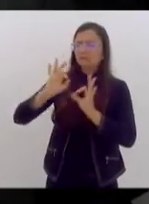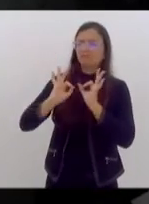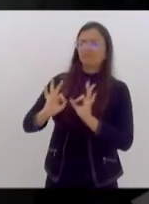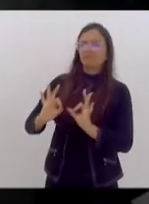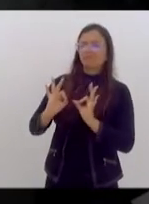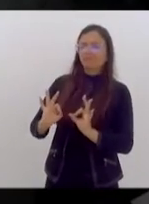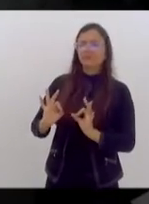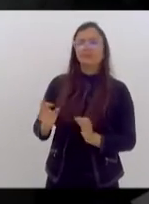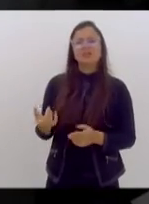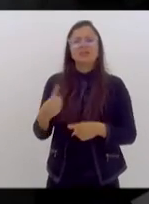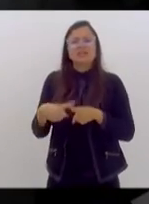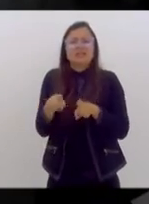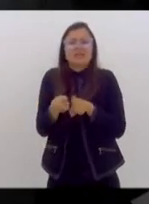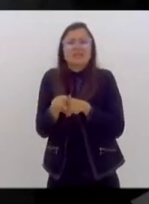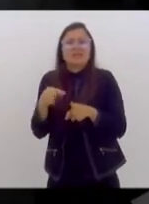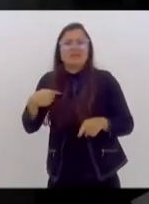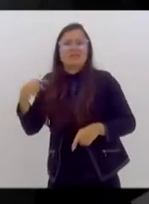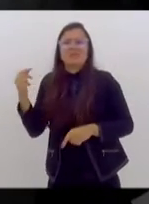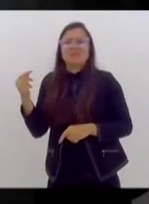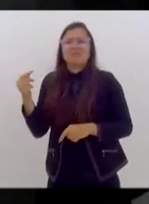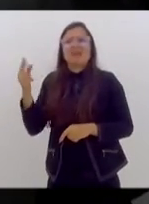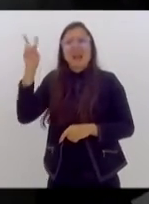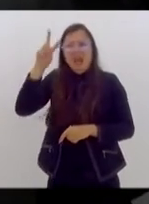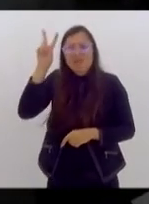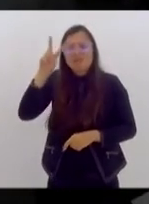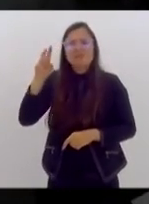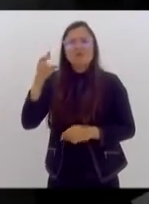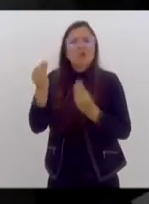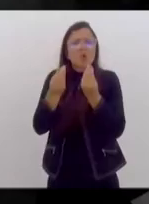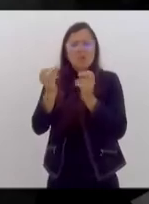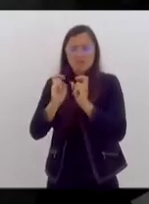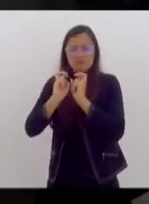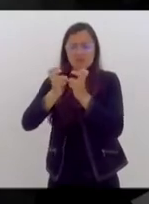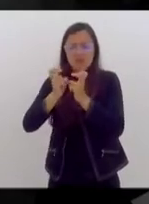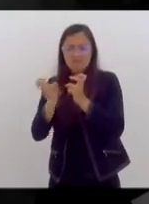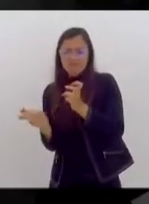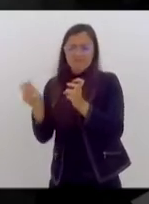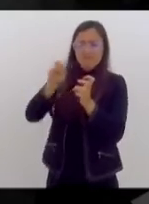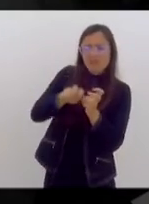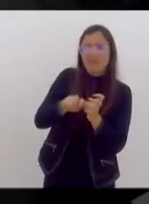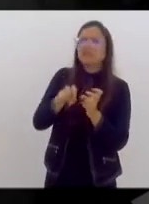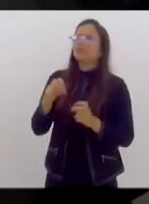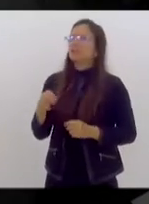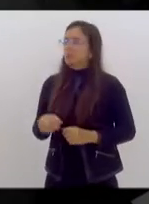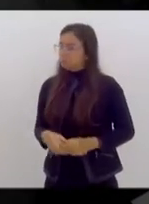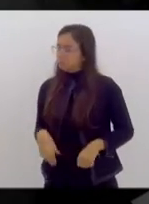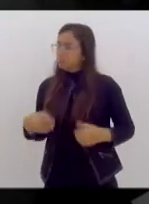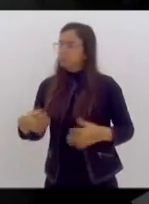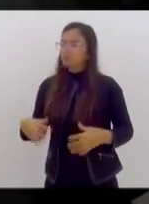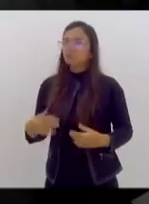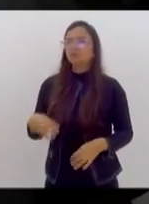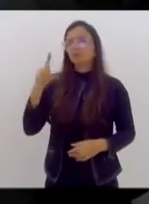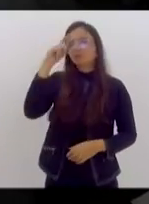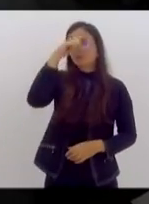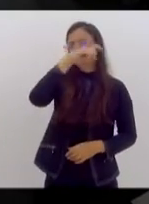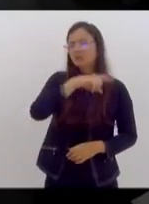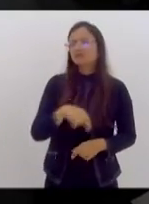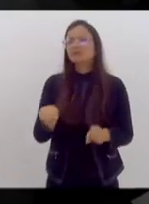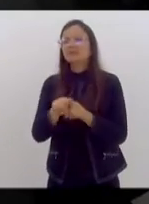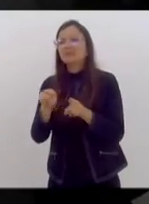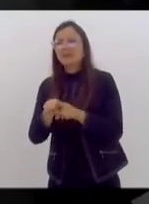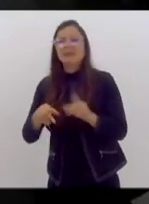num trem e vivenciar tudo aquilo e as estações tomadas pelo tráfico tomadas pela construção